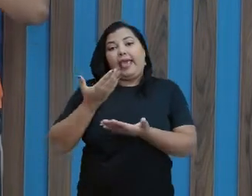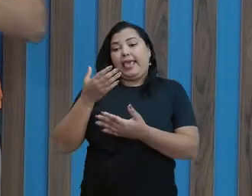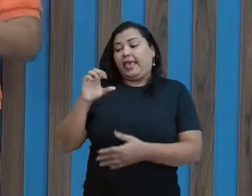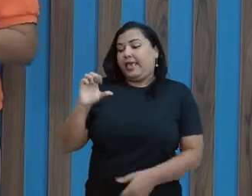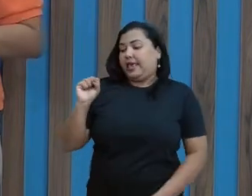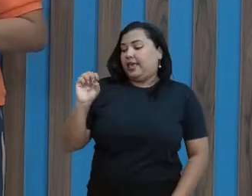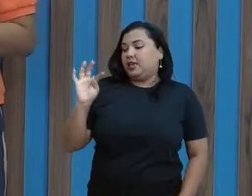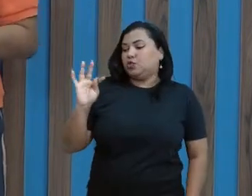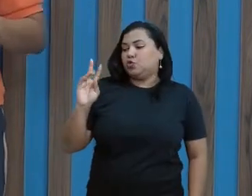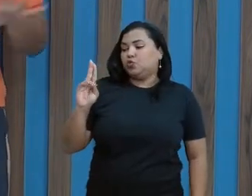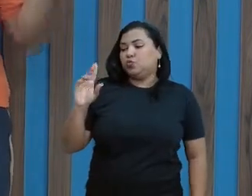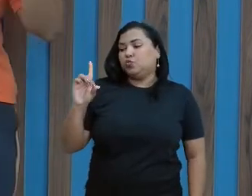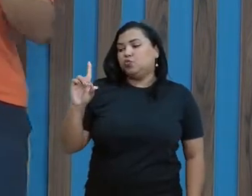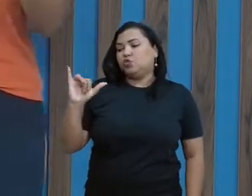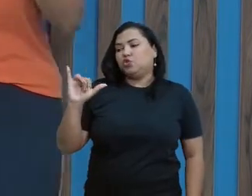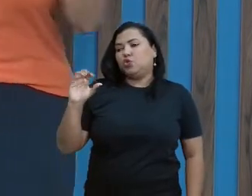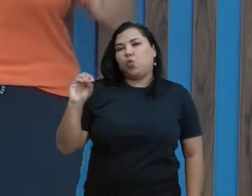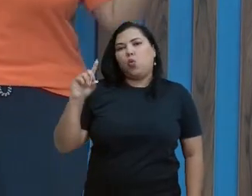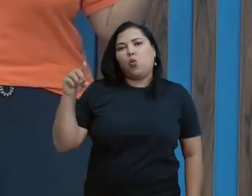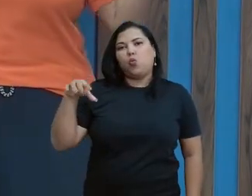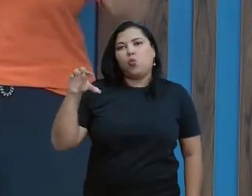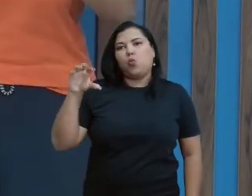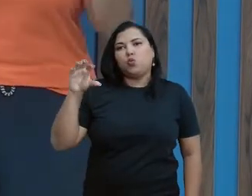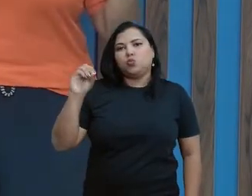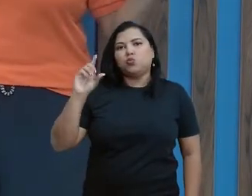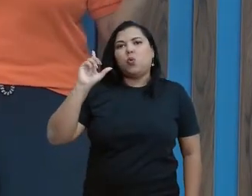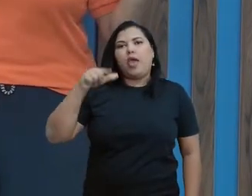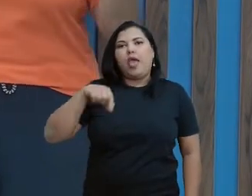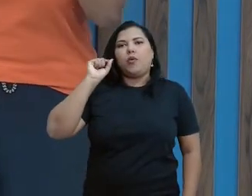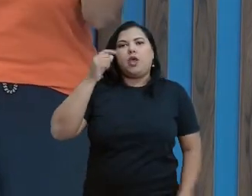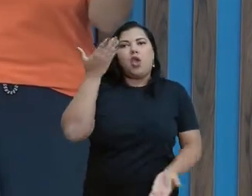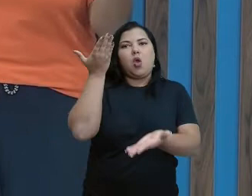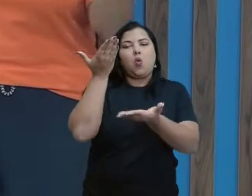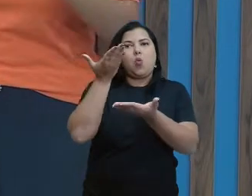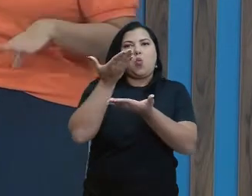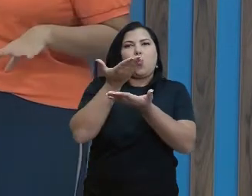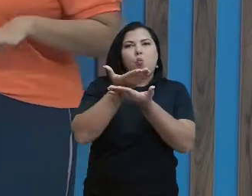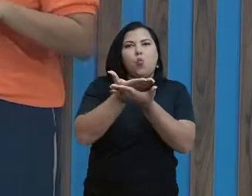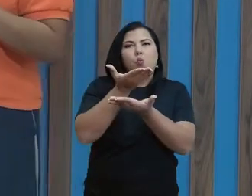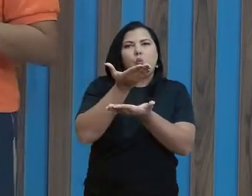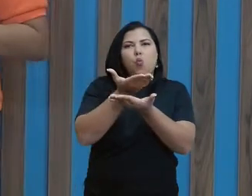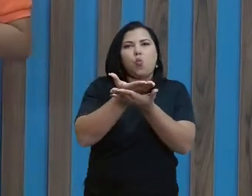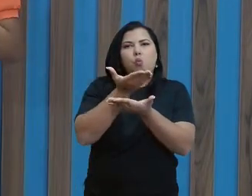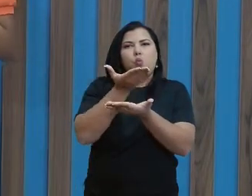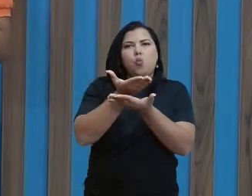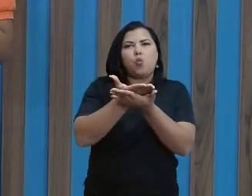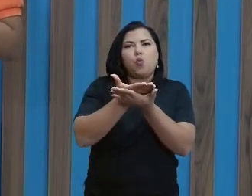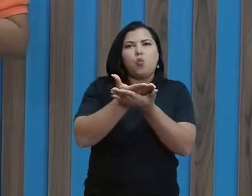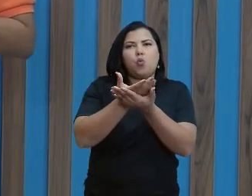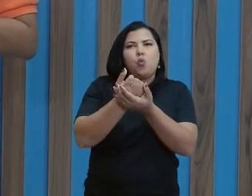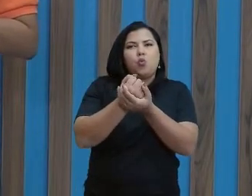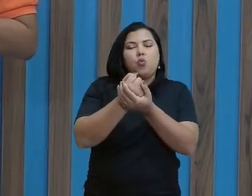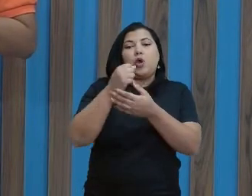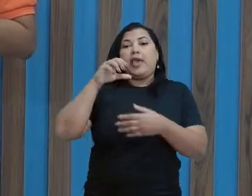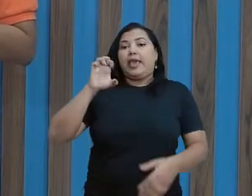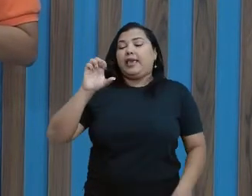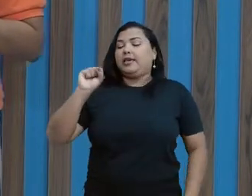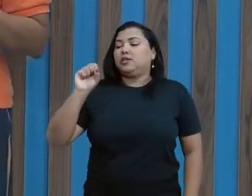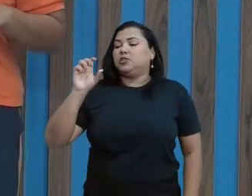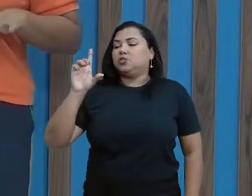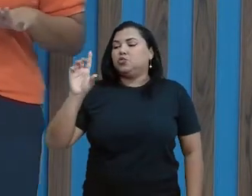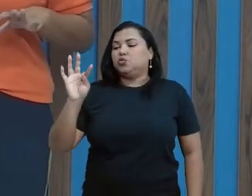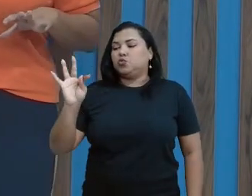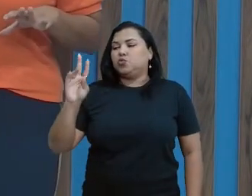único verbo, admiro, então eu tenho uma oração, um período simples, uma oração só. Mas quando eu digo admiro alunos